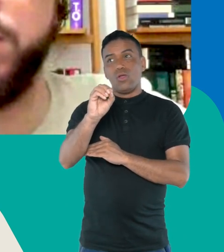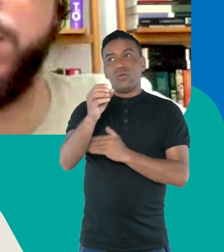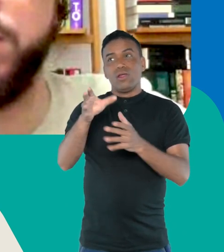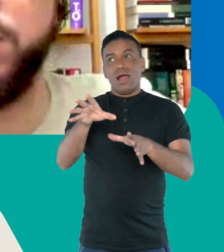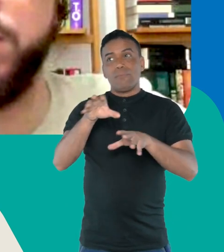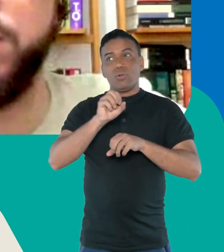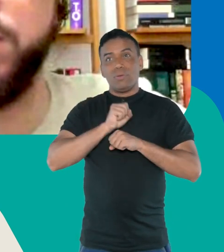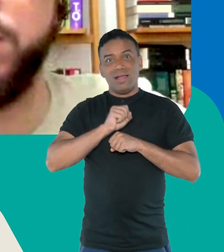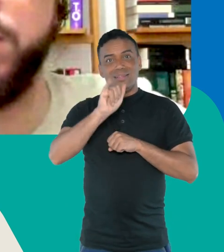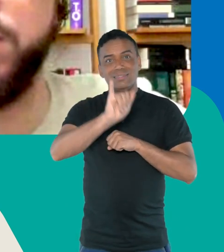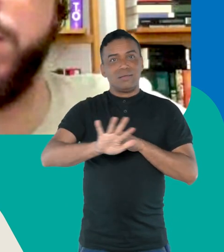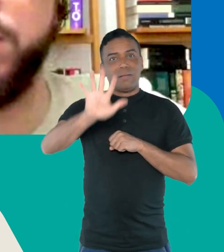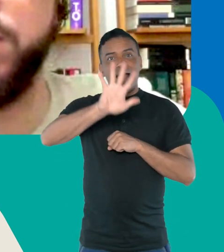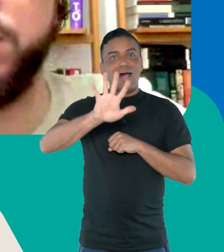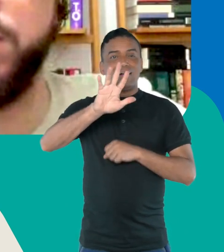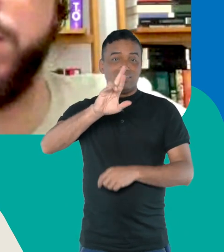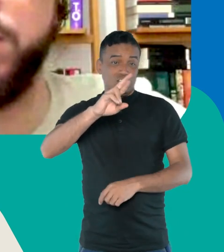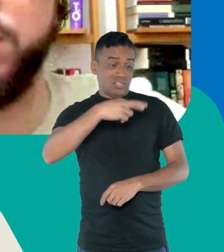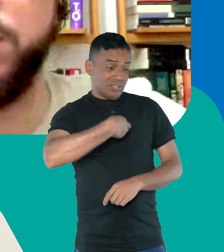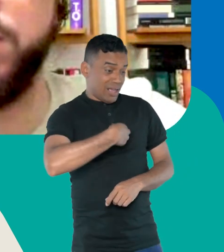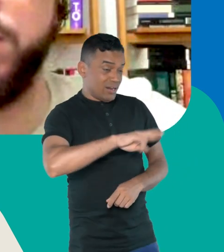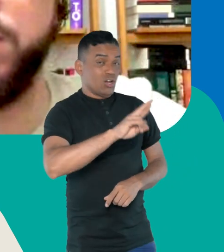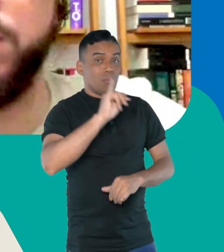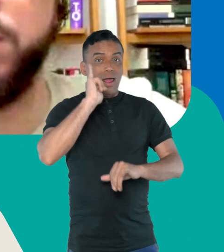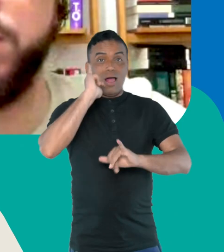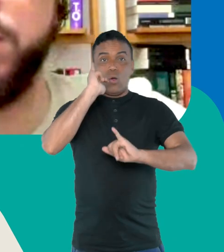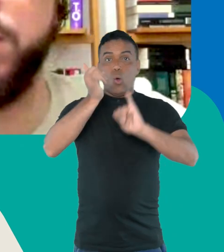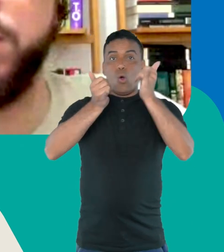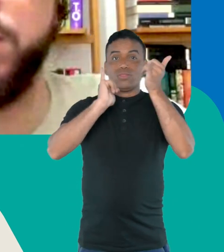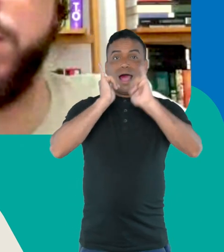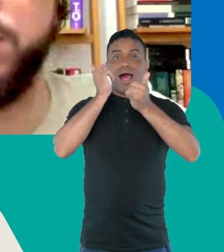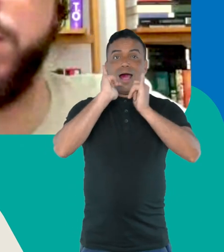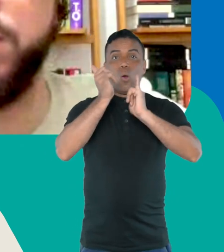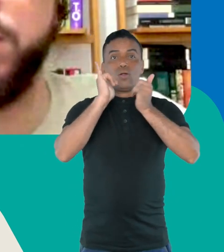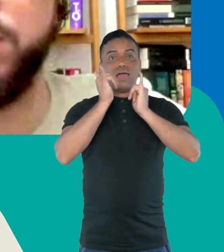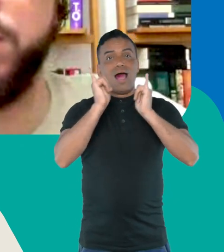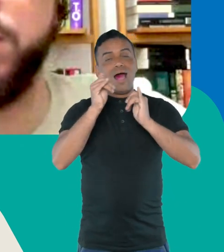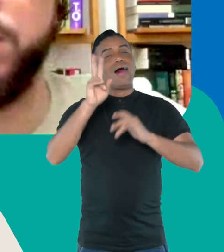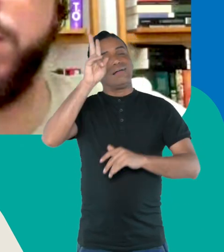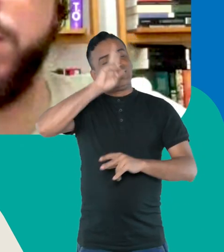da religião para poder contar essas histórias. E a gente,